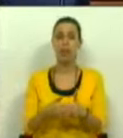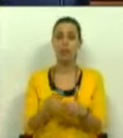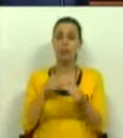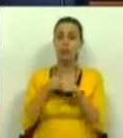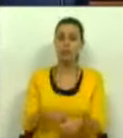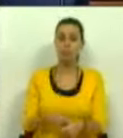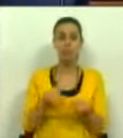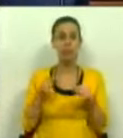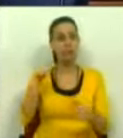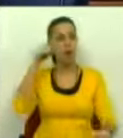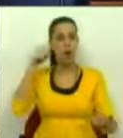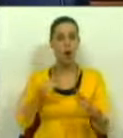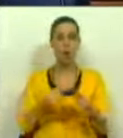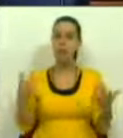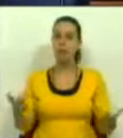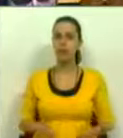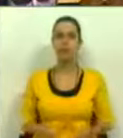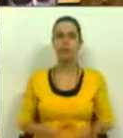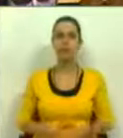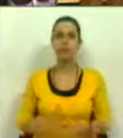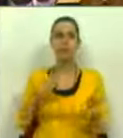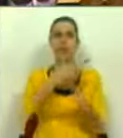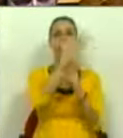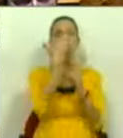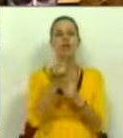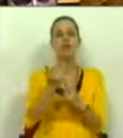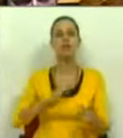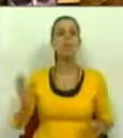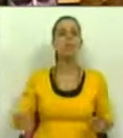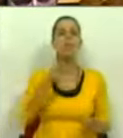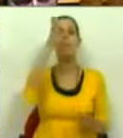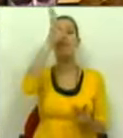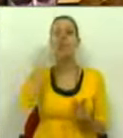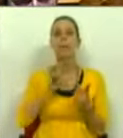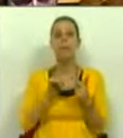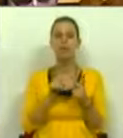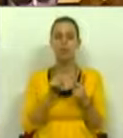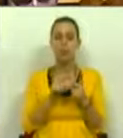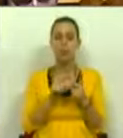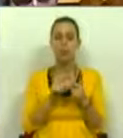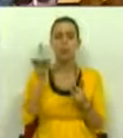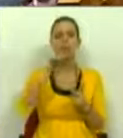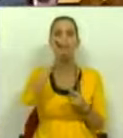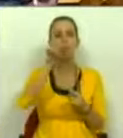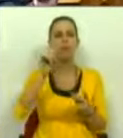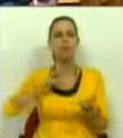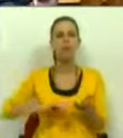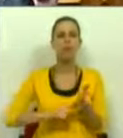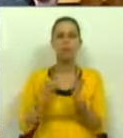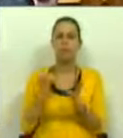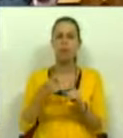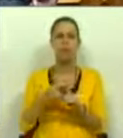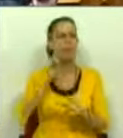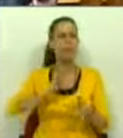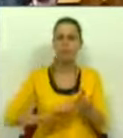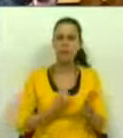luz deste objetivo. A segunda questão, Sr. Primeiro-Ministro, que é também uma questão fundamental, uma